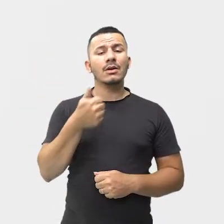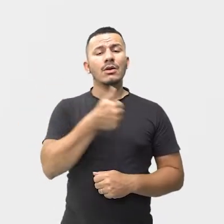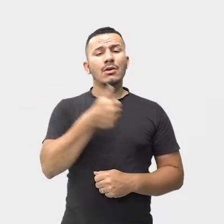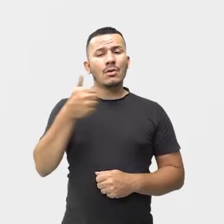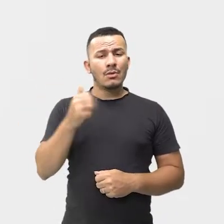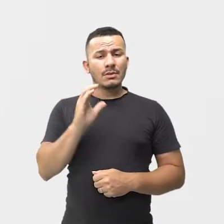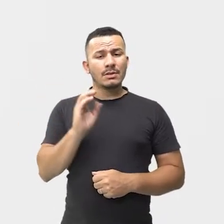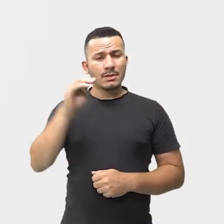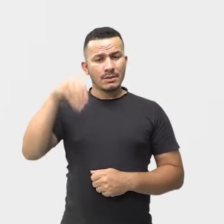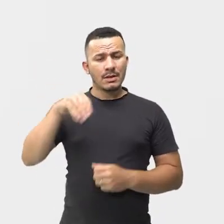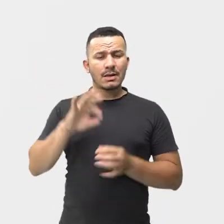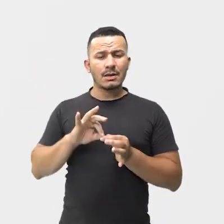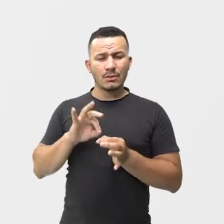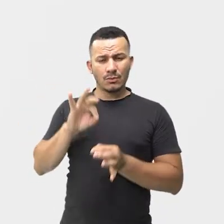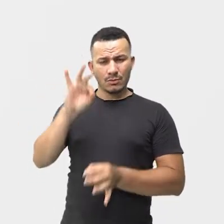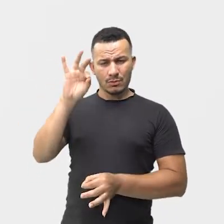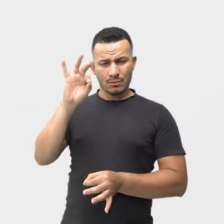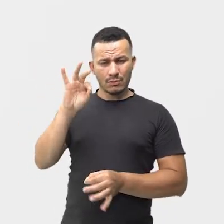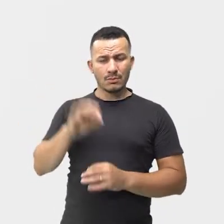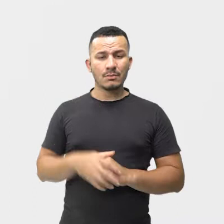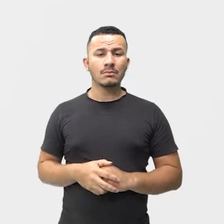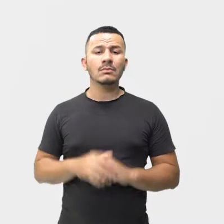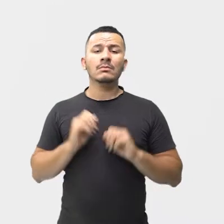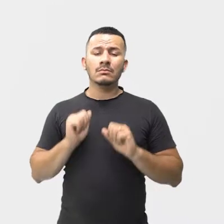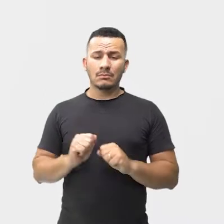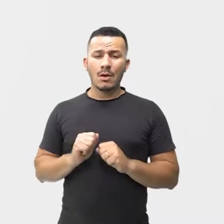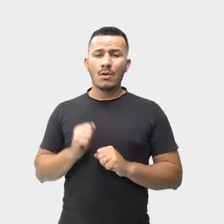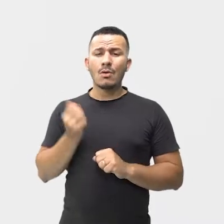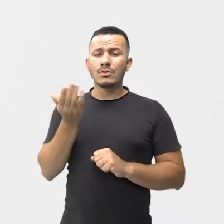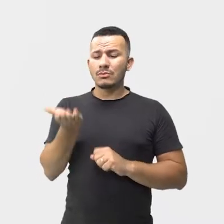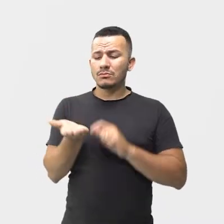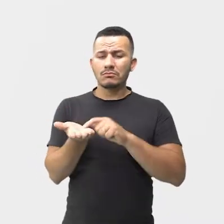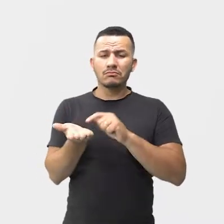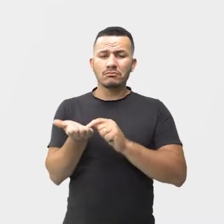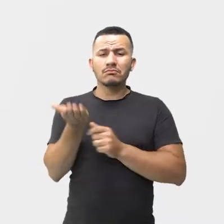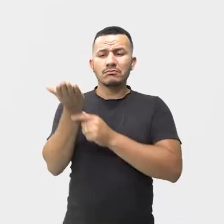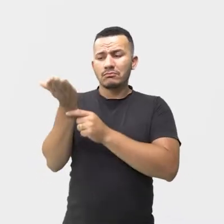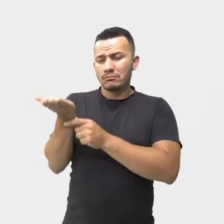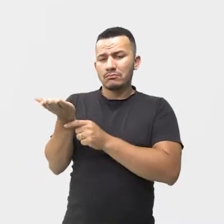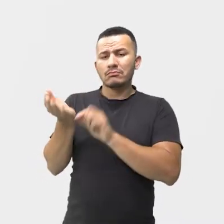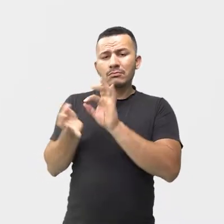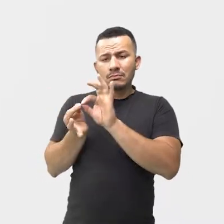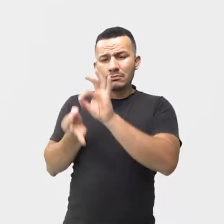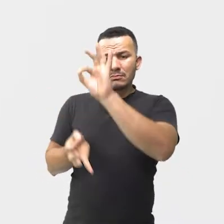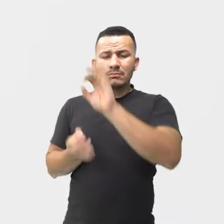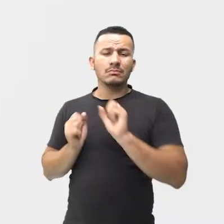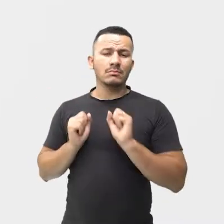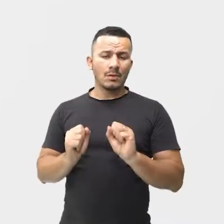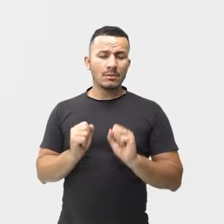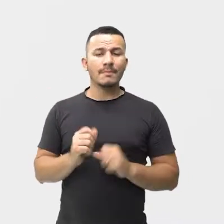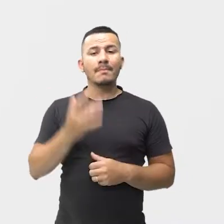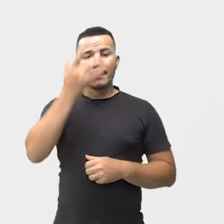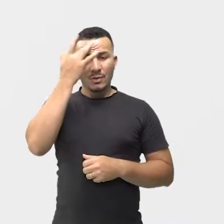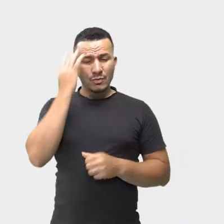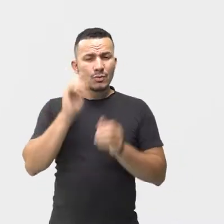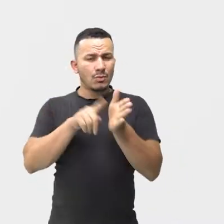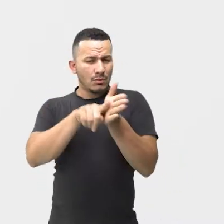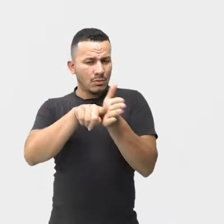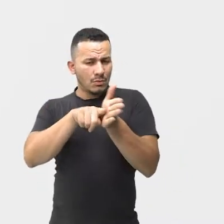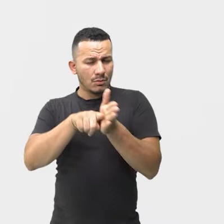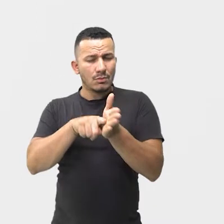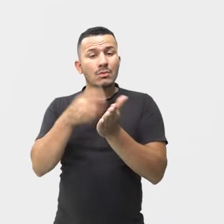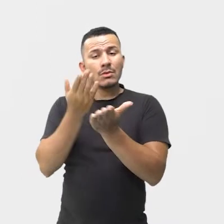11 centímetros de altura, ou seja, ela pode ser transportada na própria mão. Então, alguns estudiosos acham que